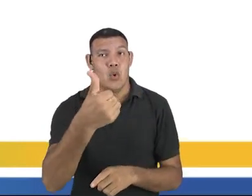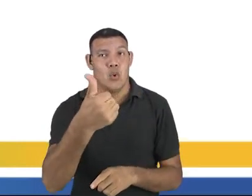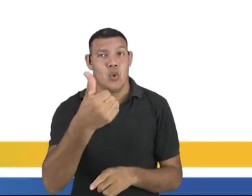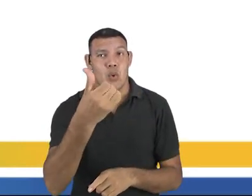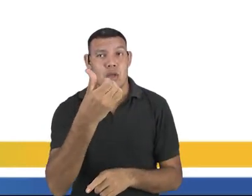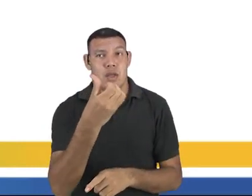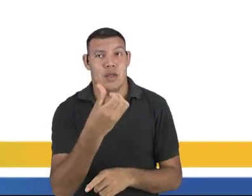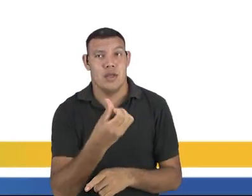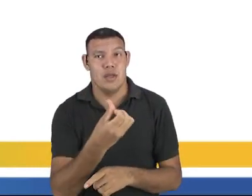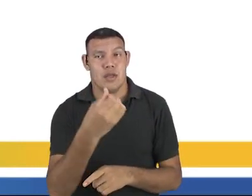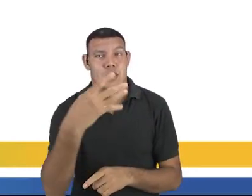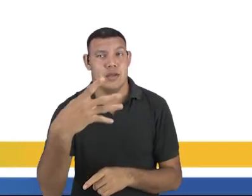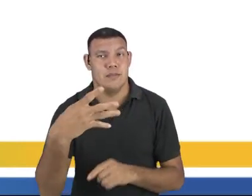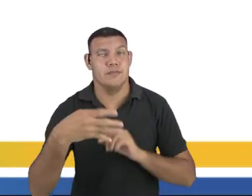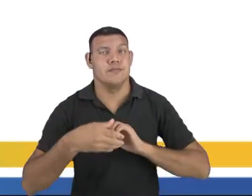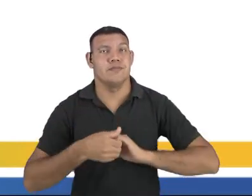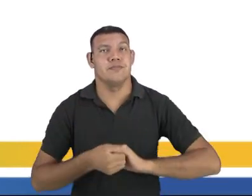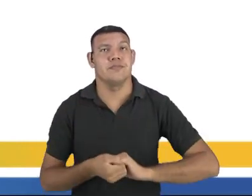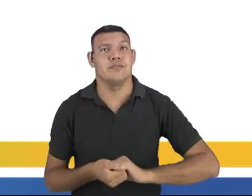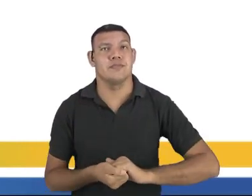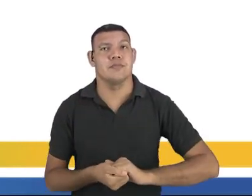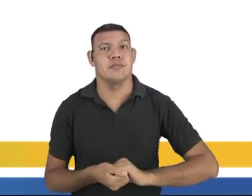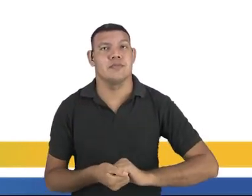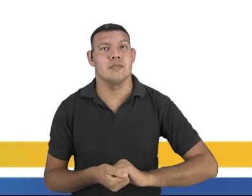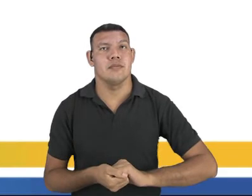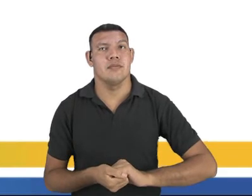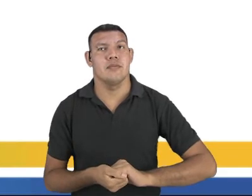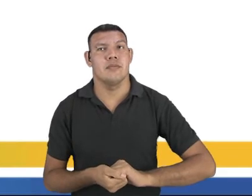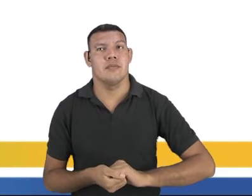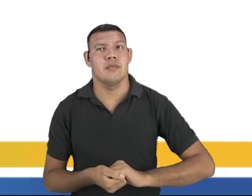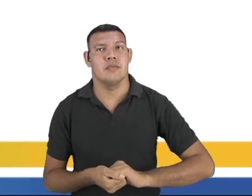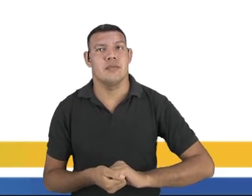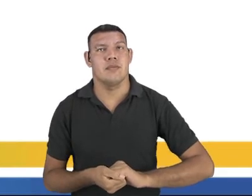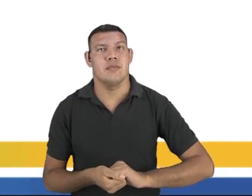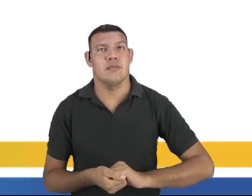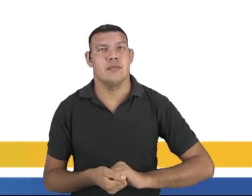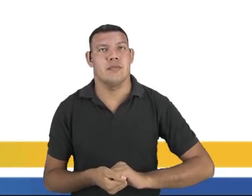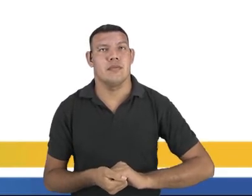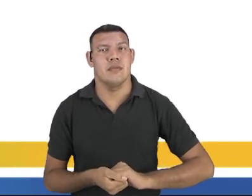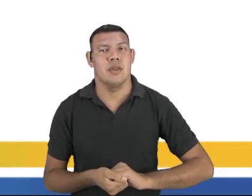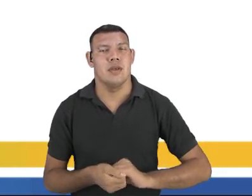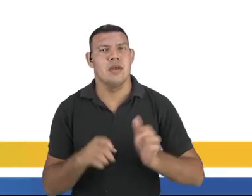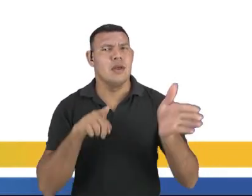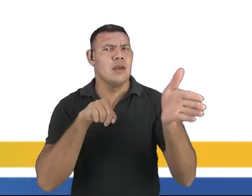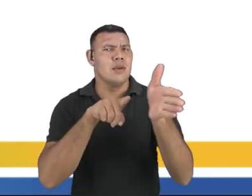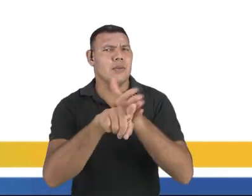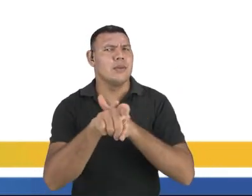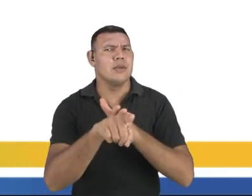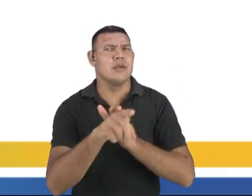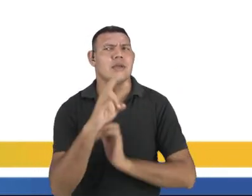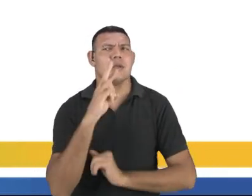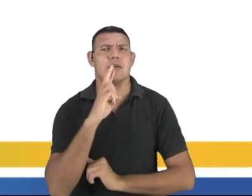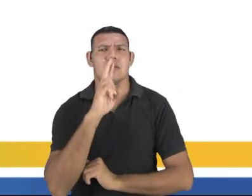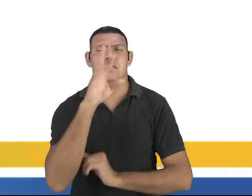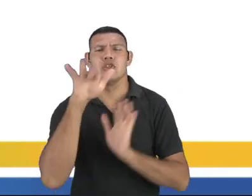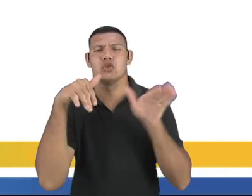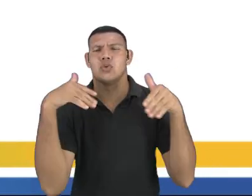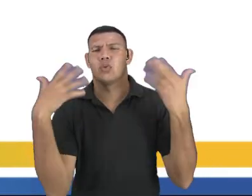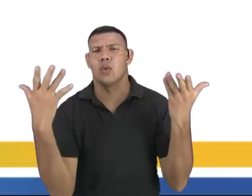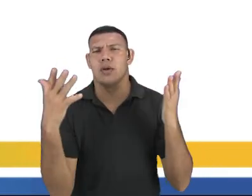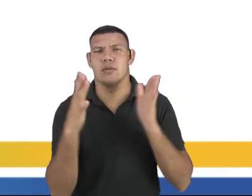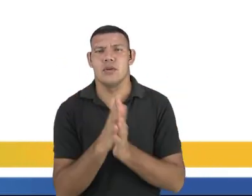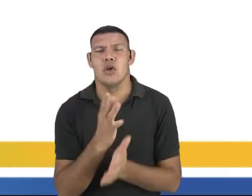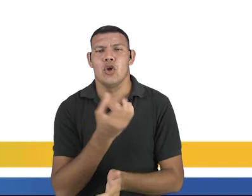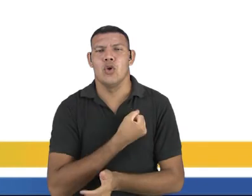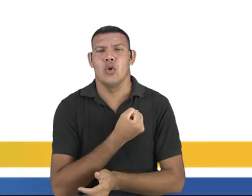10reais e do outro era assistenciais um total e apagar r$ 164 você perguntasse para vocês Qual é a solução de sistema Quais